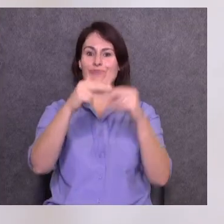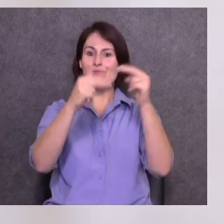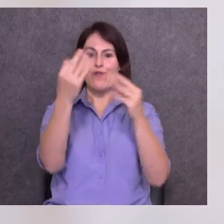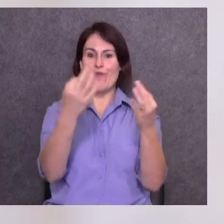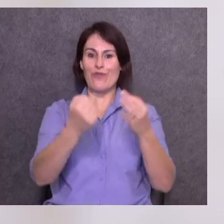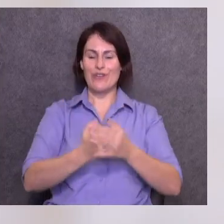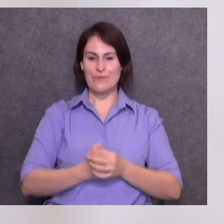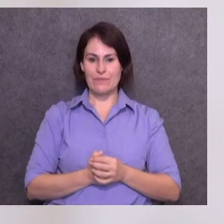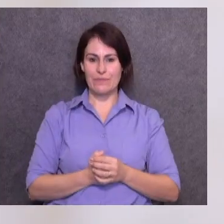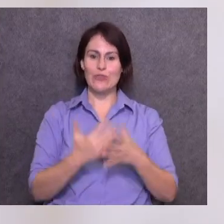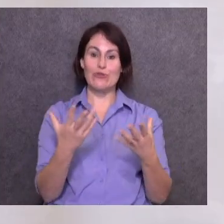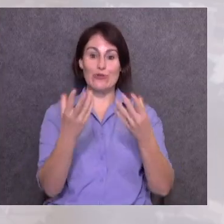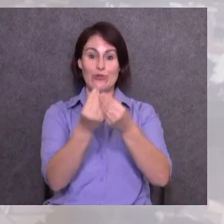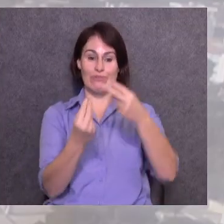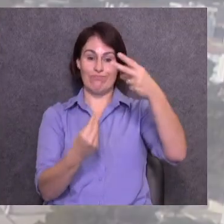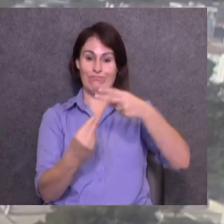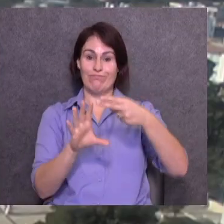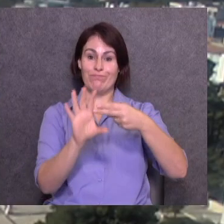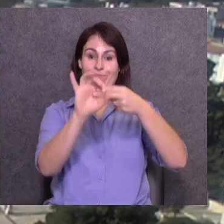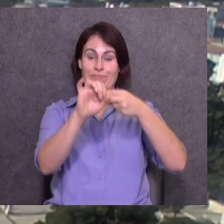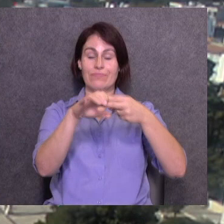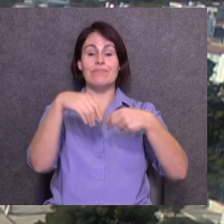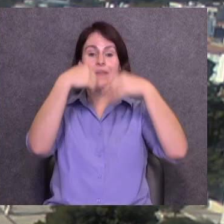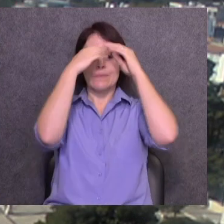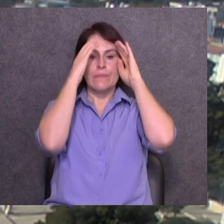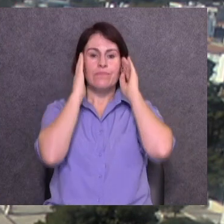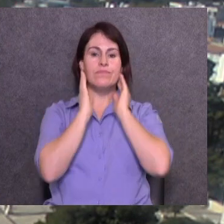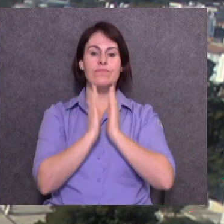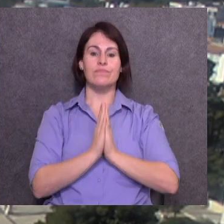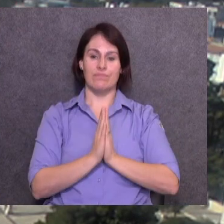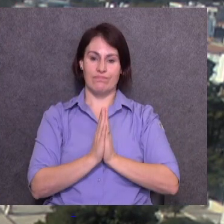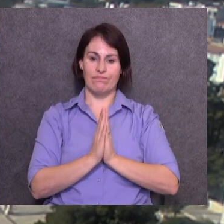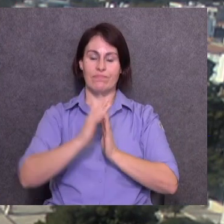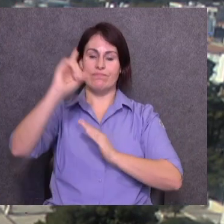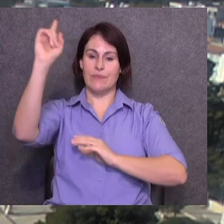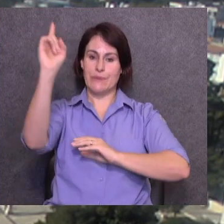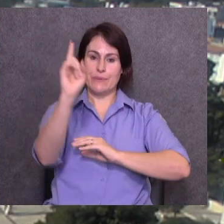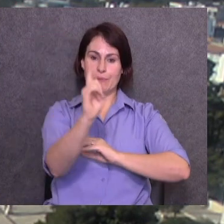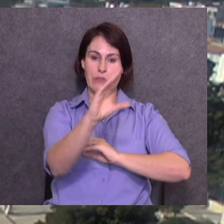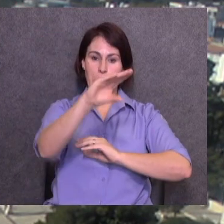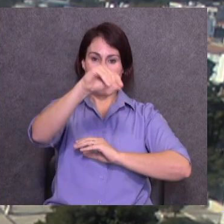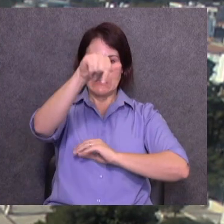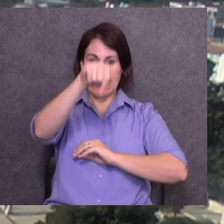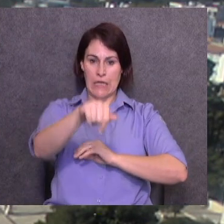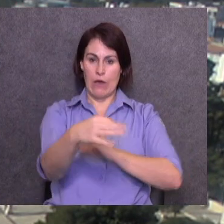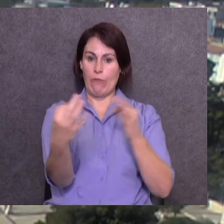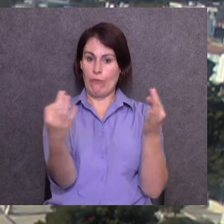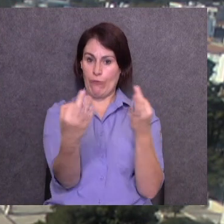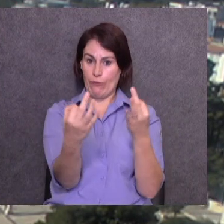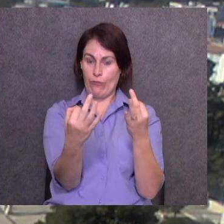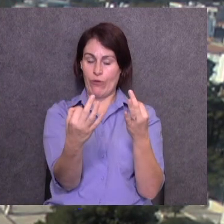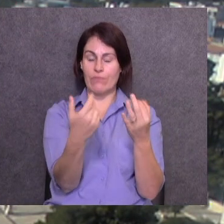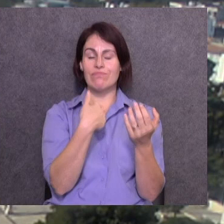Esta junção da presença de Maria no meio desta igreja, desta basílica,